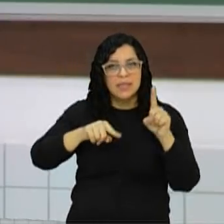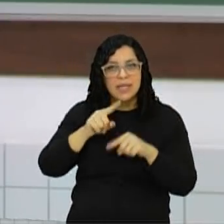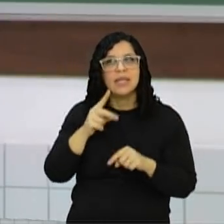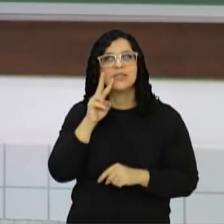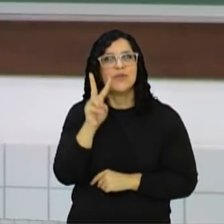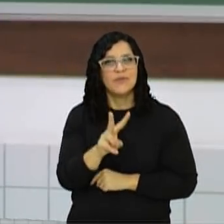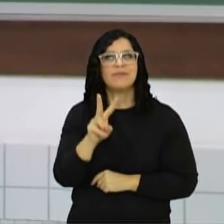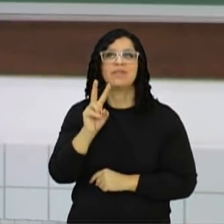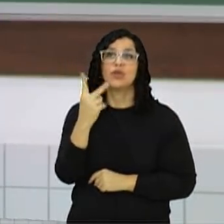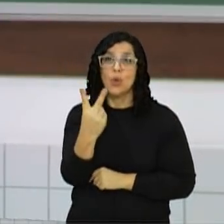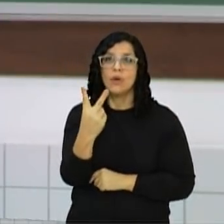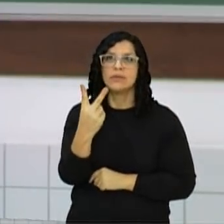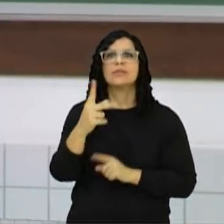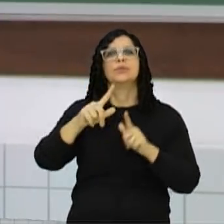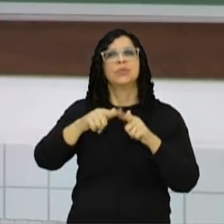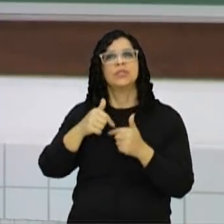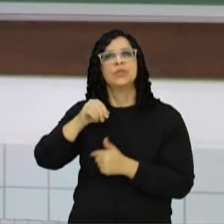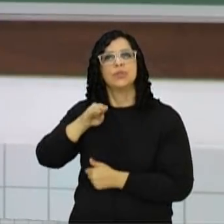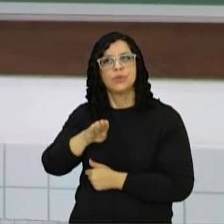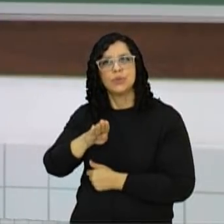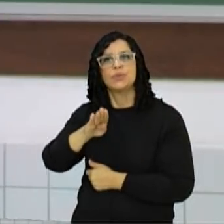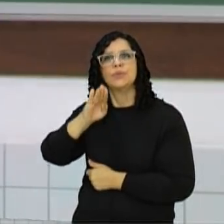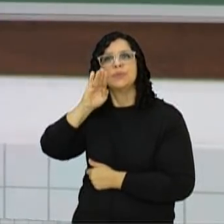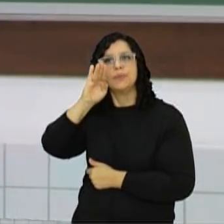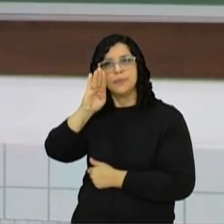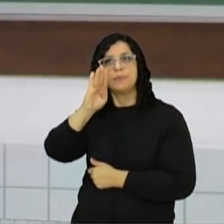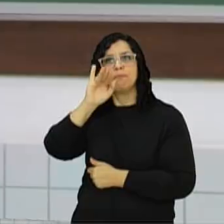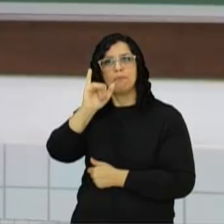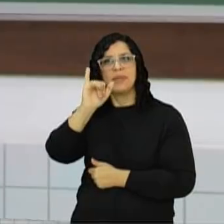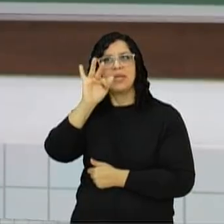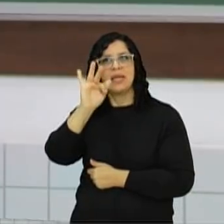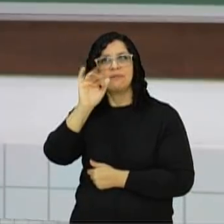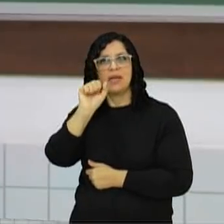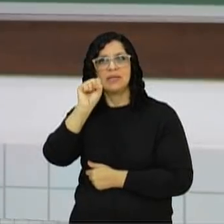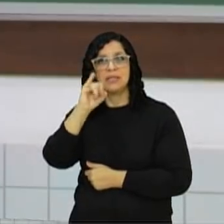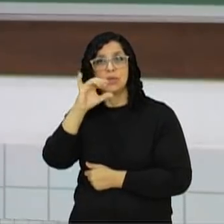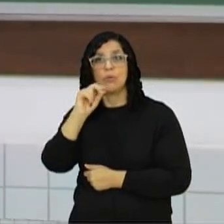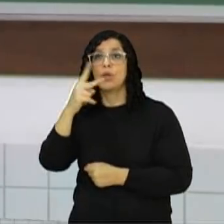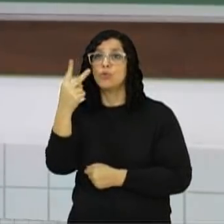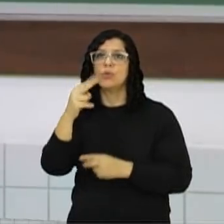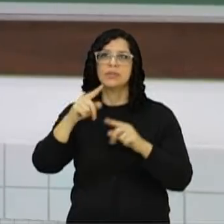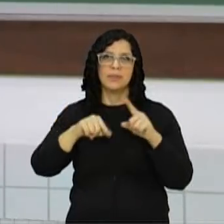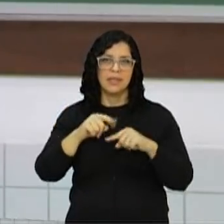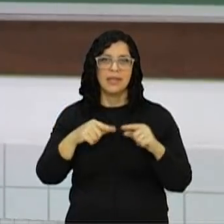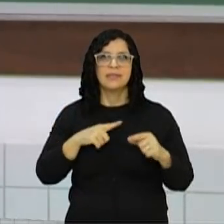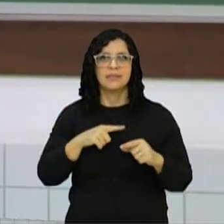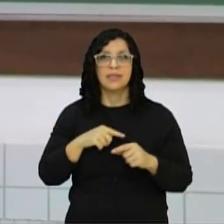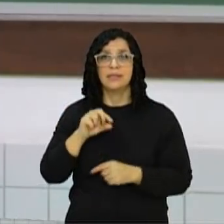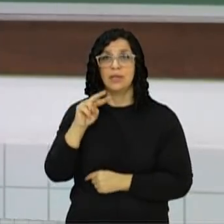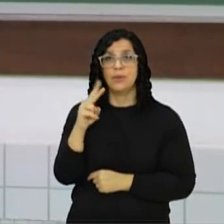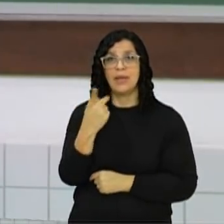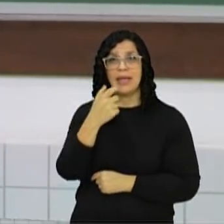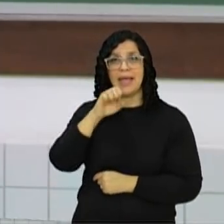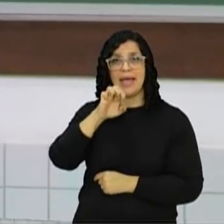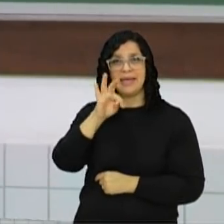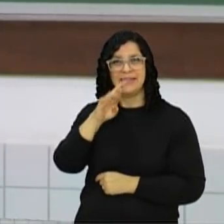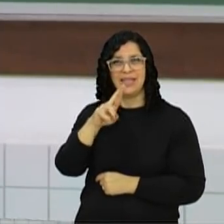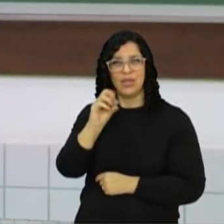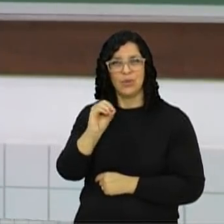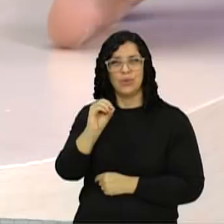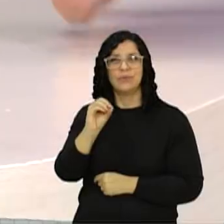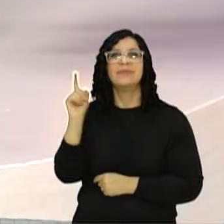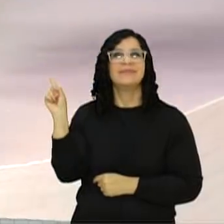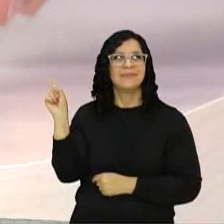vejo 2, bifásico. Se tem 2 coisas, heterogêneo. Está aqui